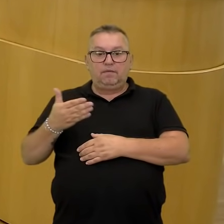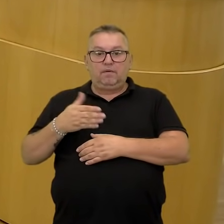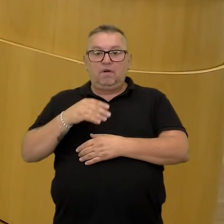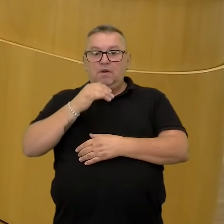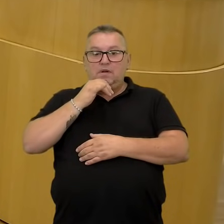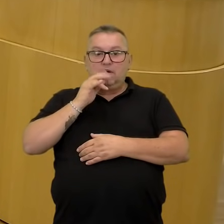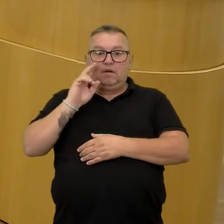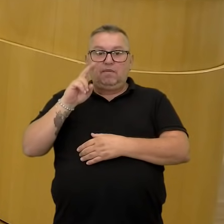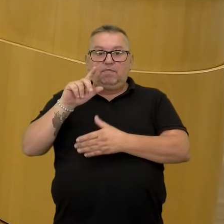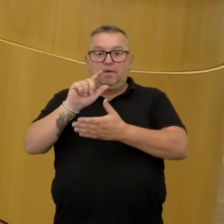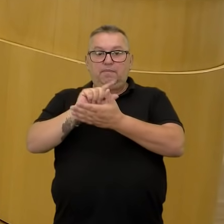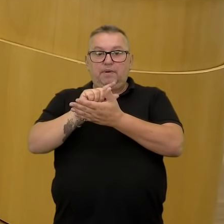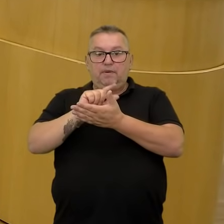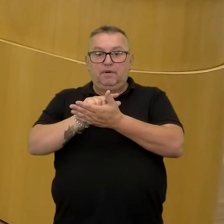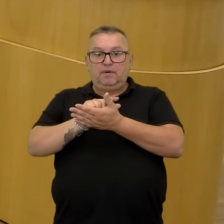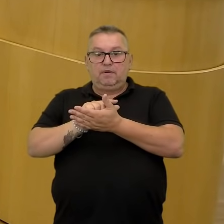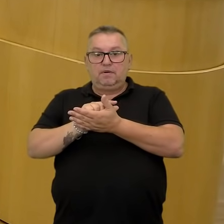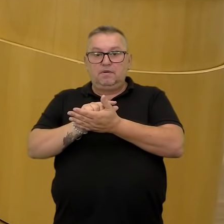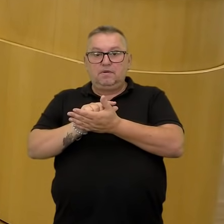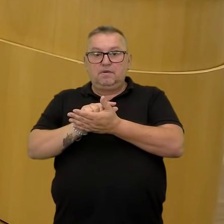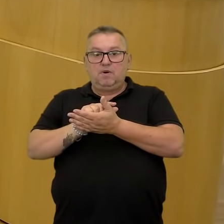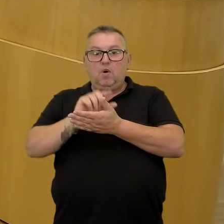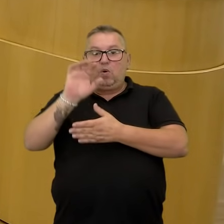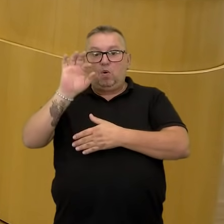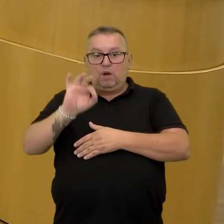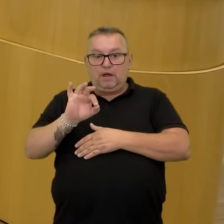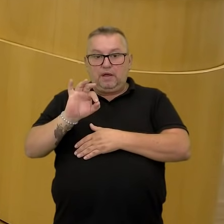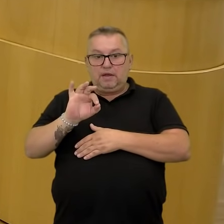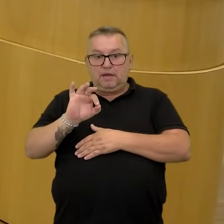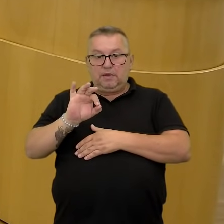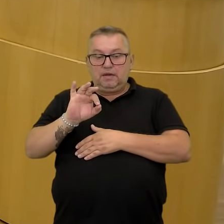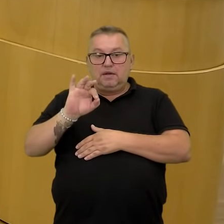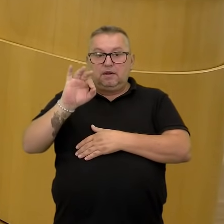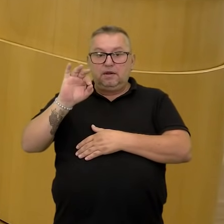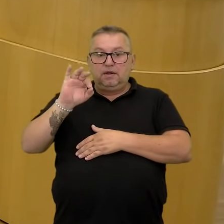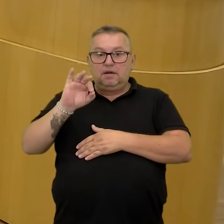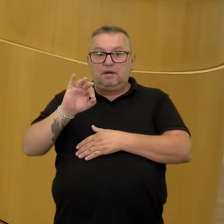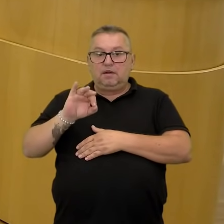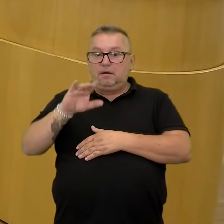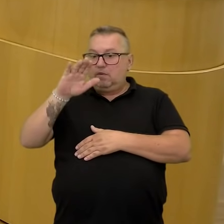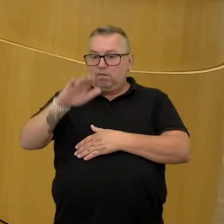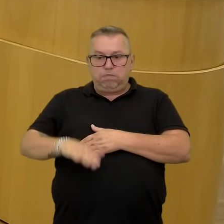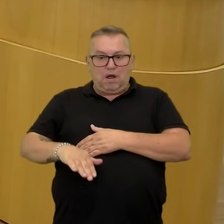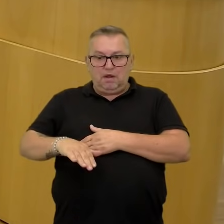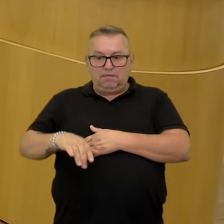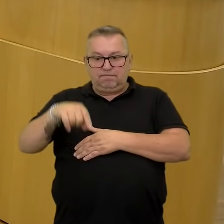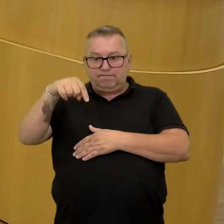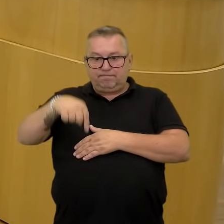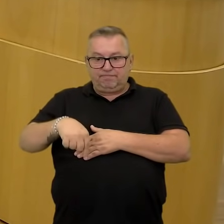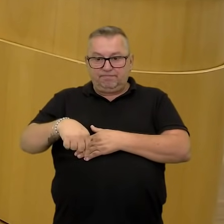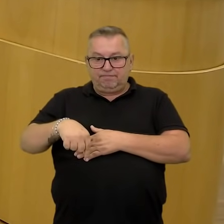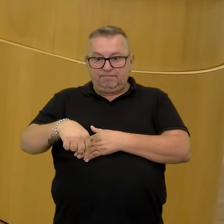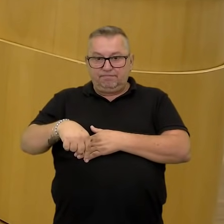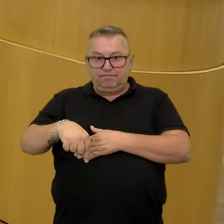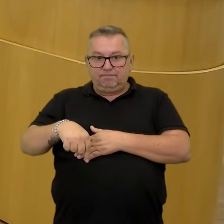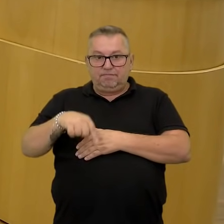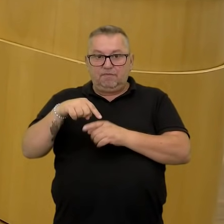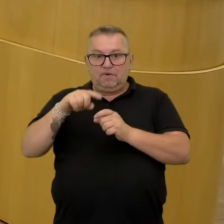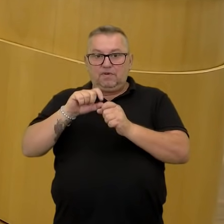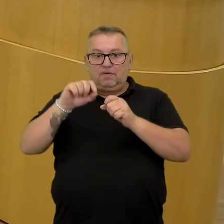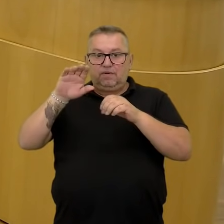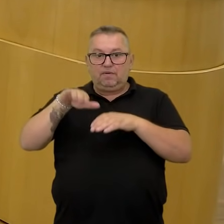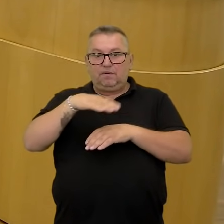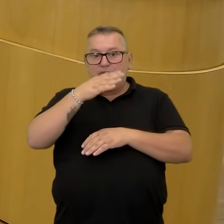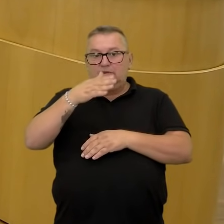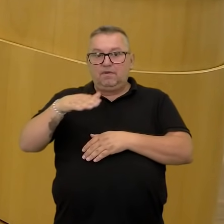vou dar um exemplo esse papel aqui o correto eu soltar ele aquele deveria de cair reto no chão mas o que